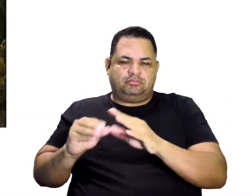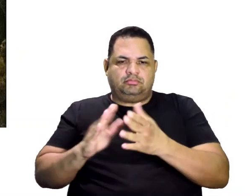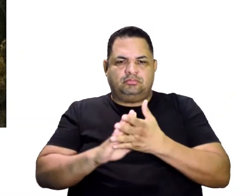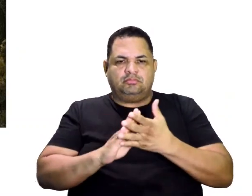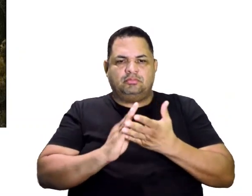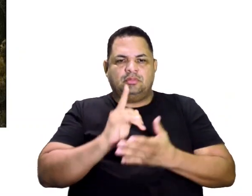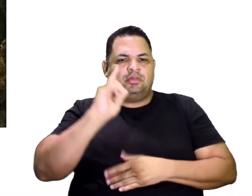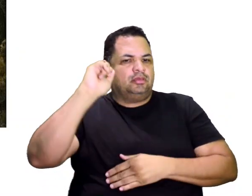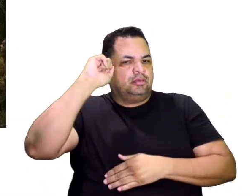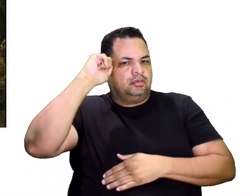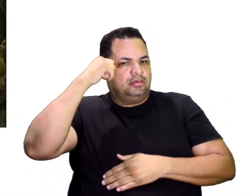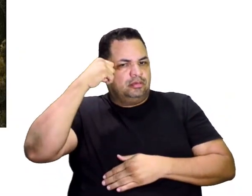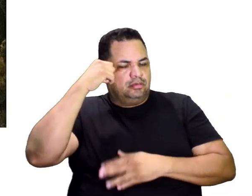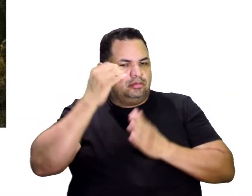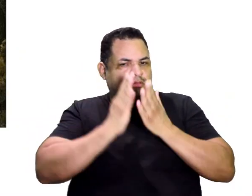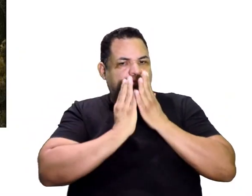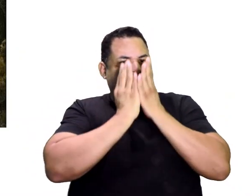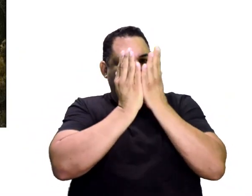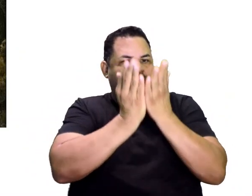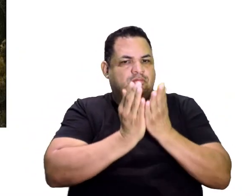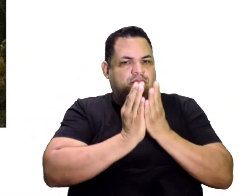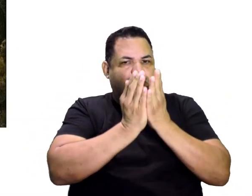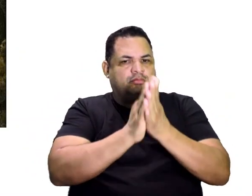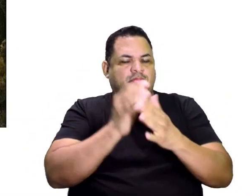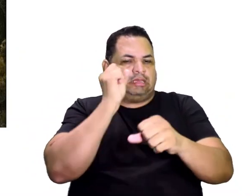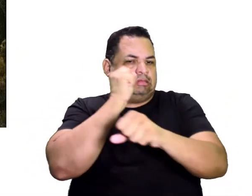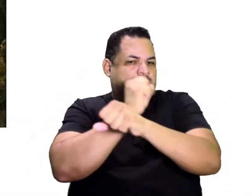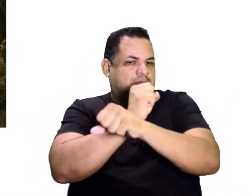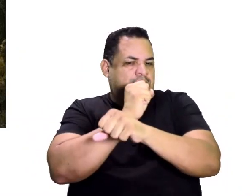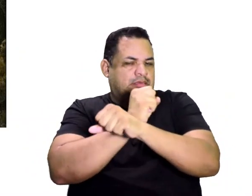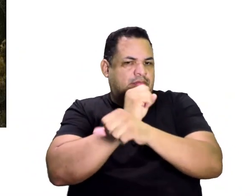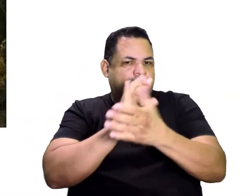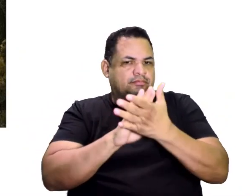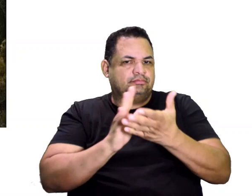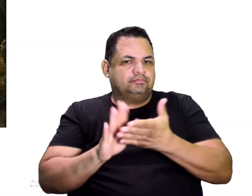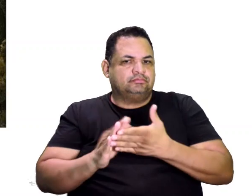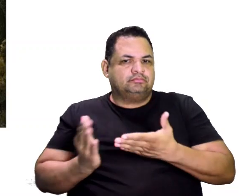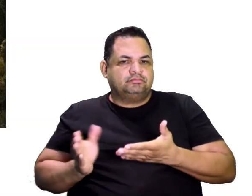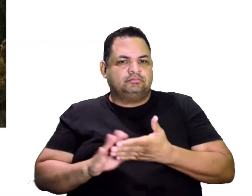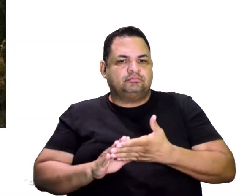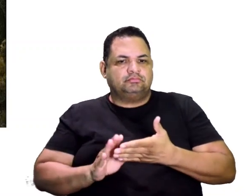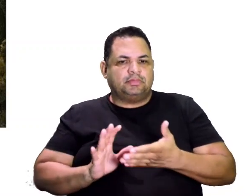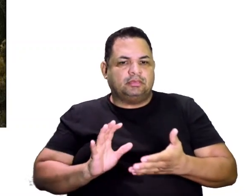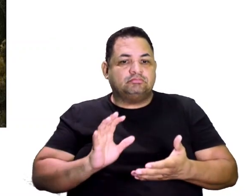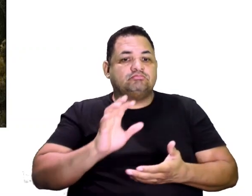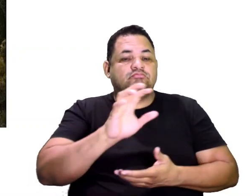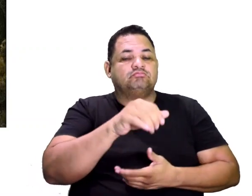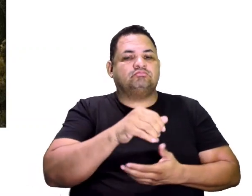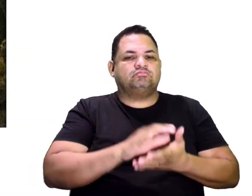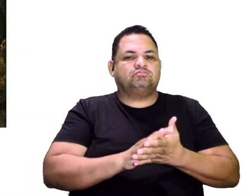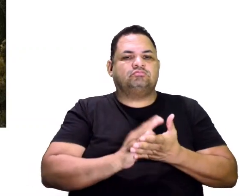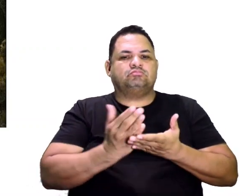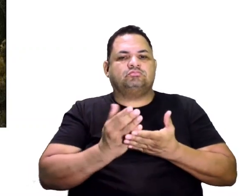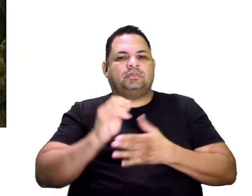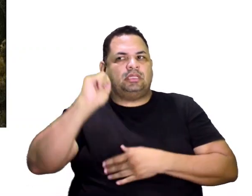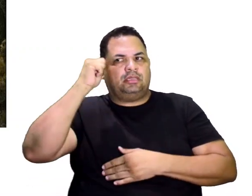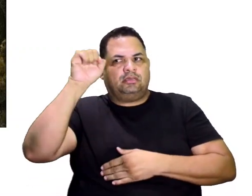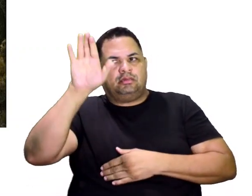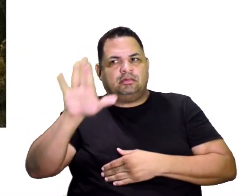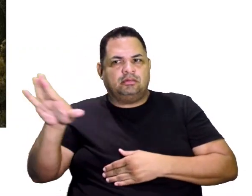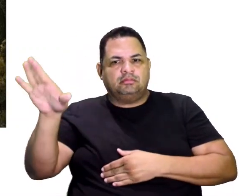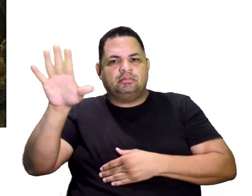navio negreiro, um navio que transportava escravas, que ia buscar escravos no continente